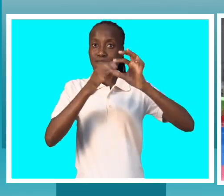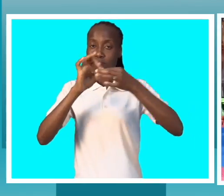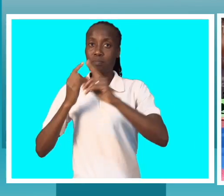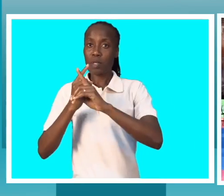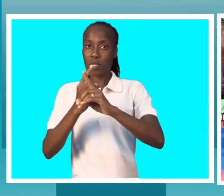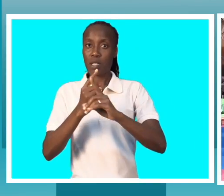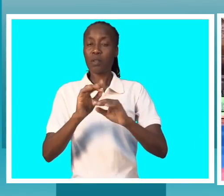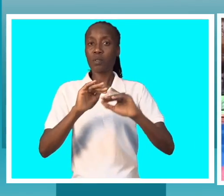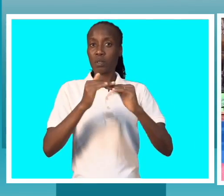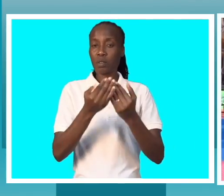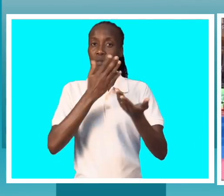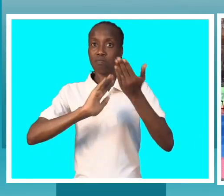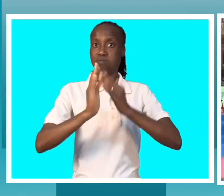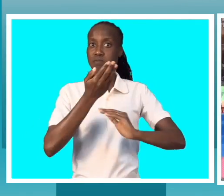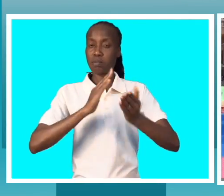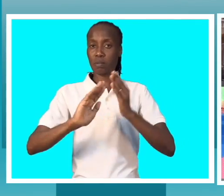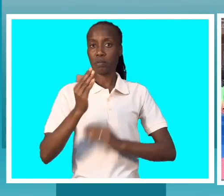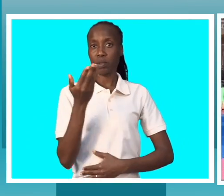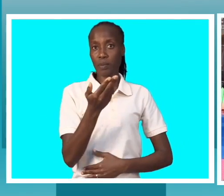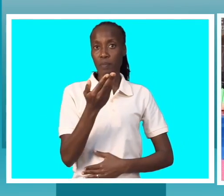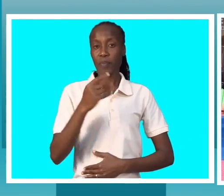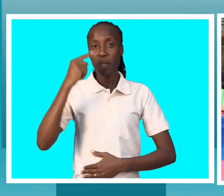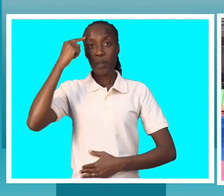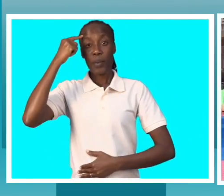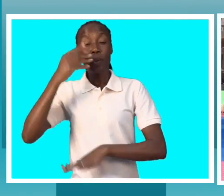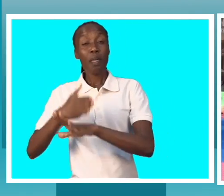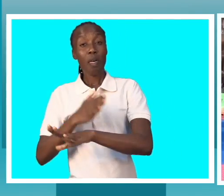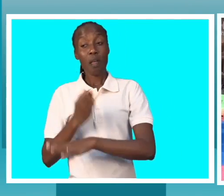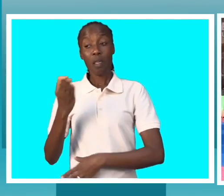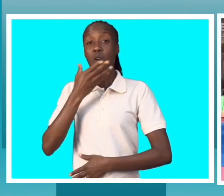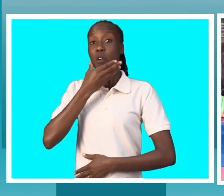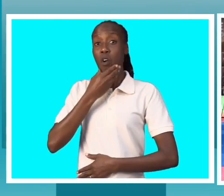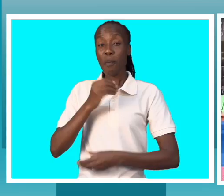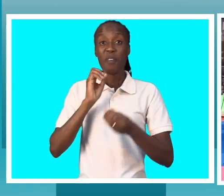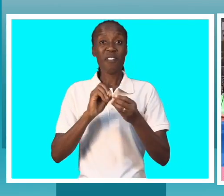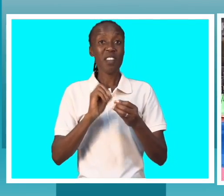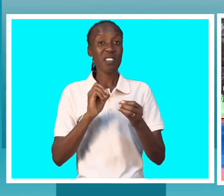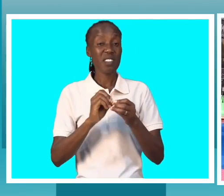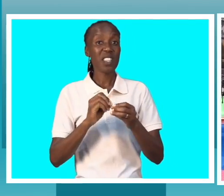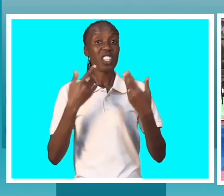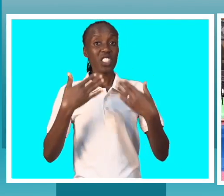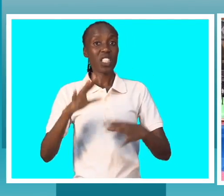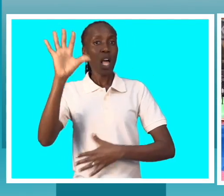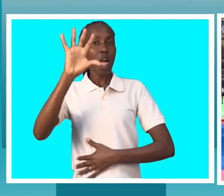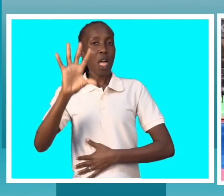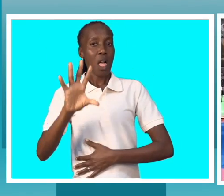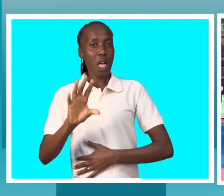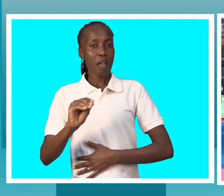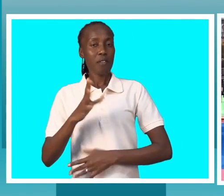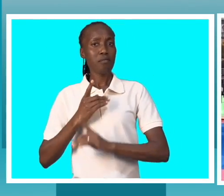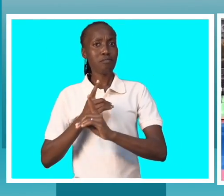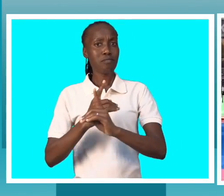neste tipo de eventos de artes marciais. Recorda-se que Fenias é recordista africano desta